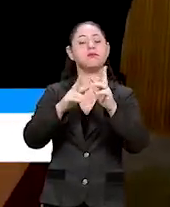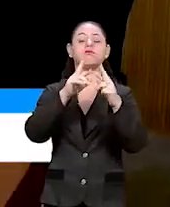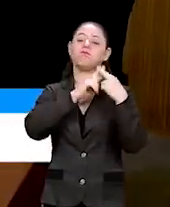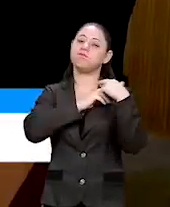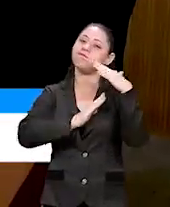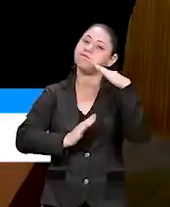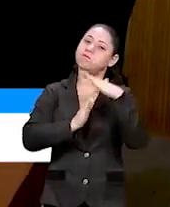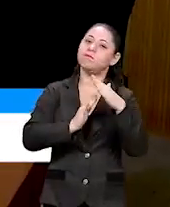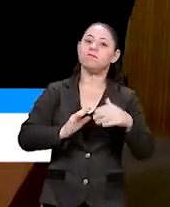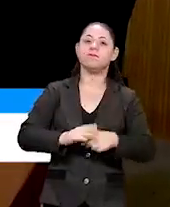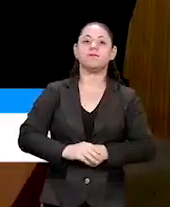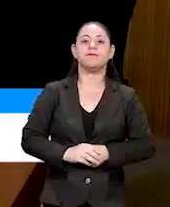respeitaram o limite prudencial